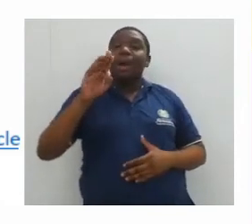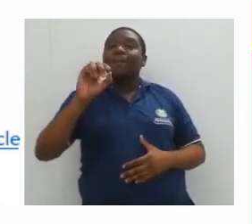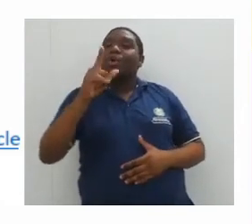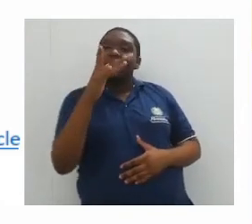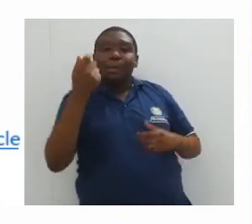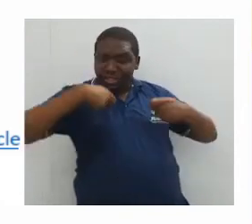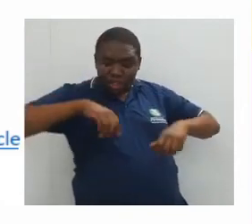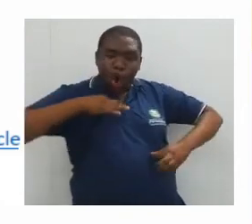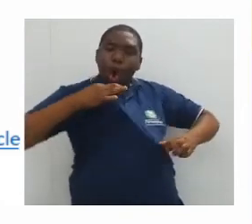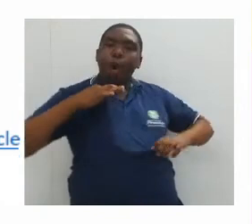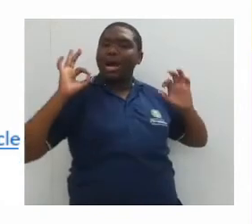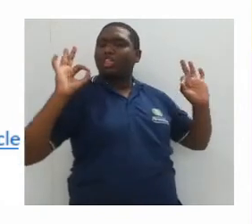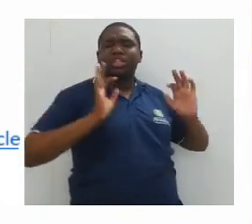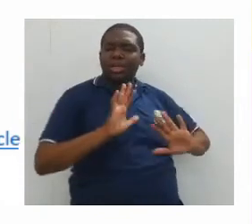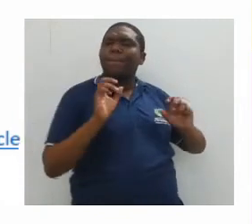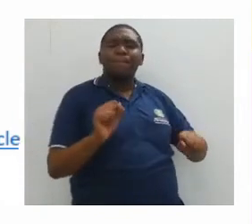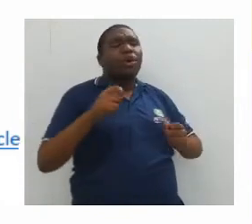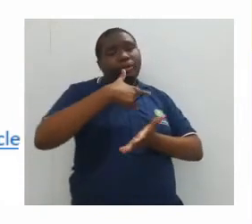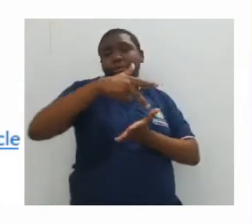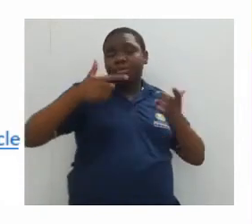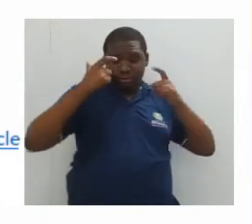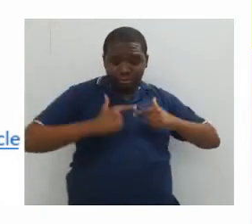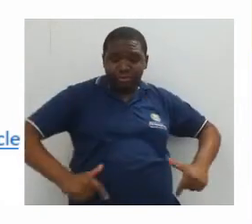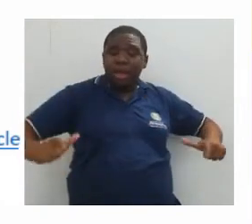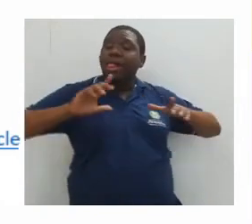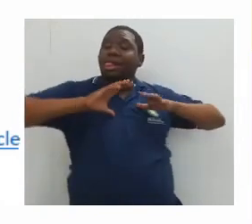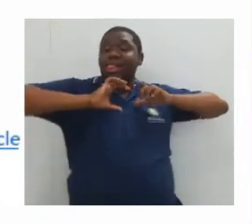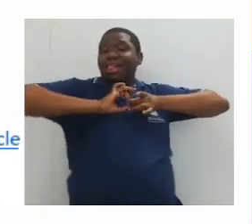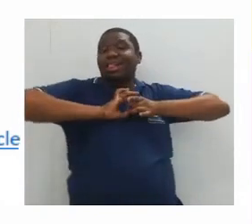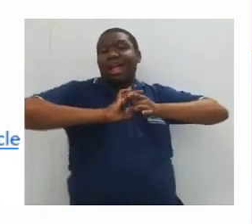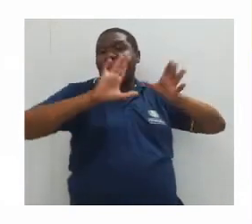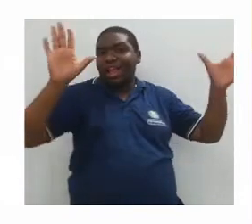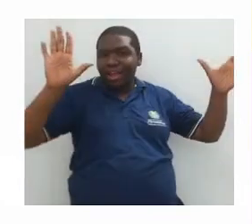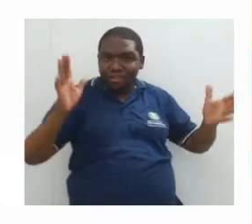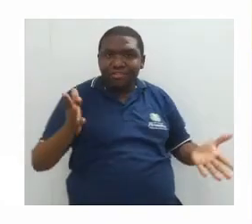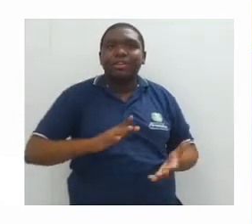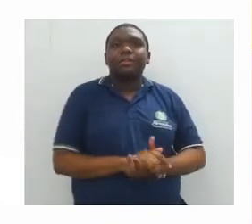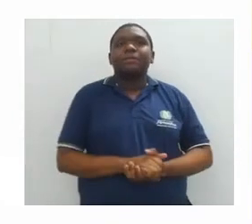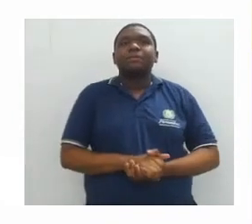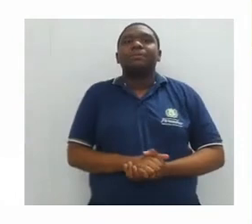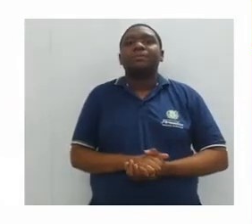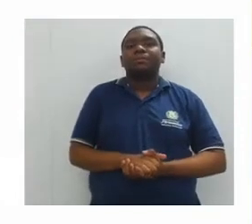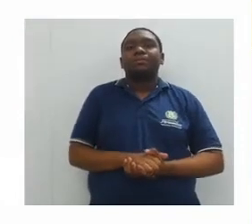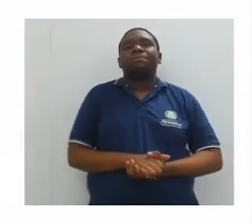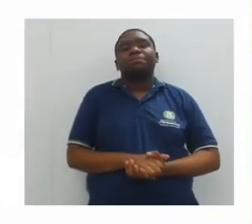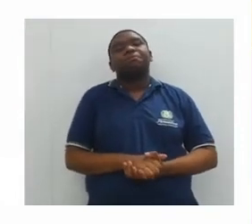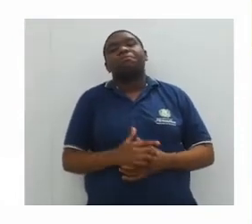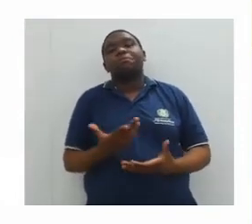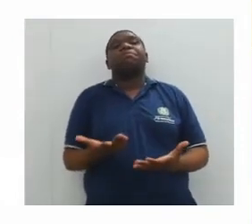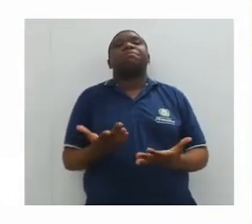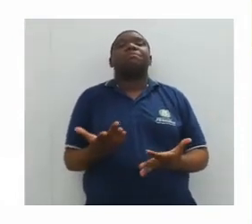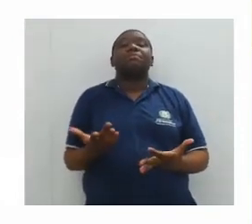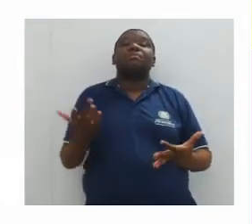um vestuário. A gente viu que pode dançar descalço, pode dançar com as roupas mais despojadas. Um